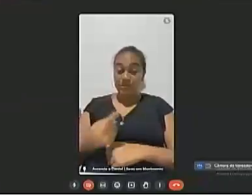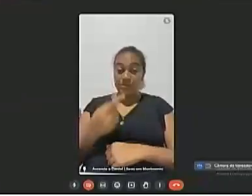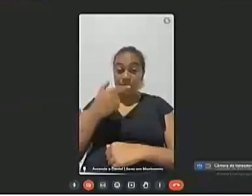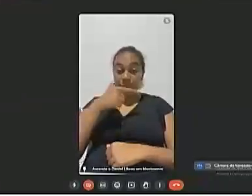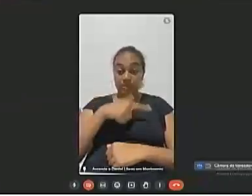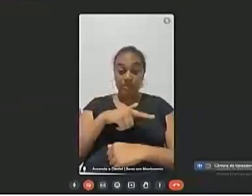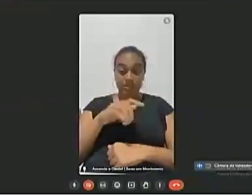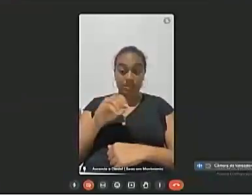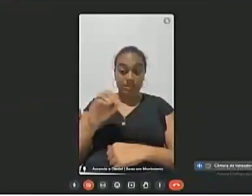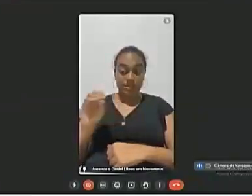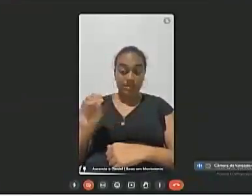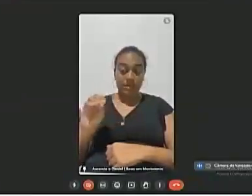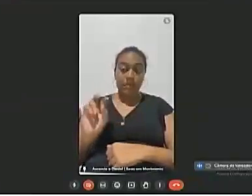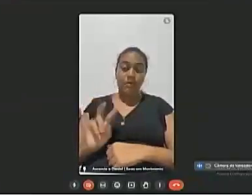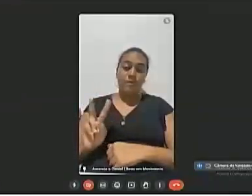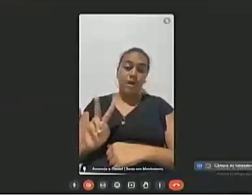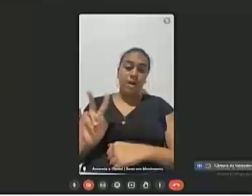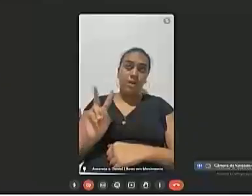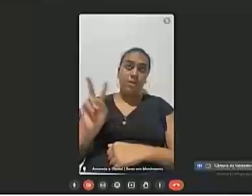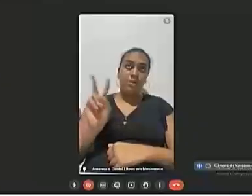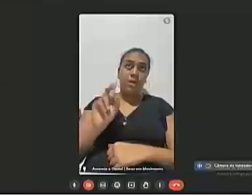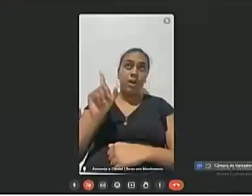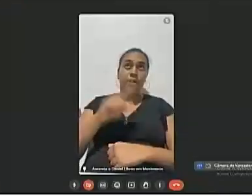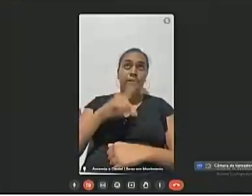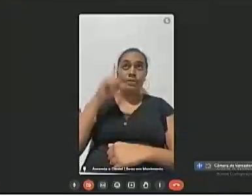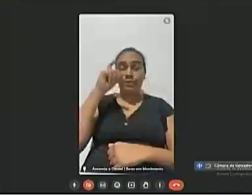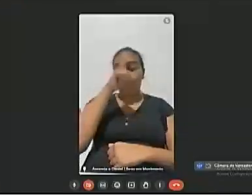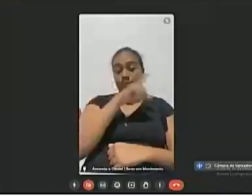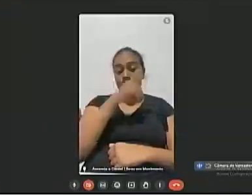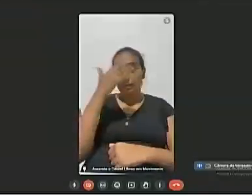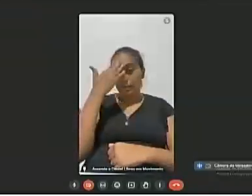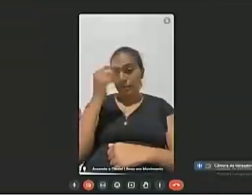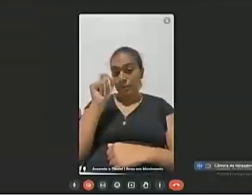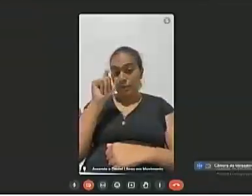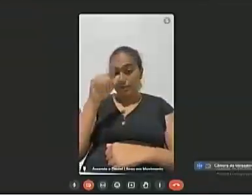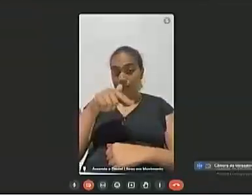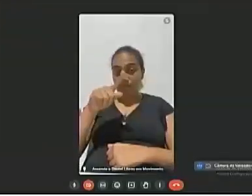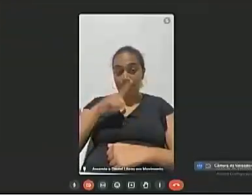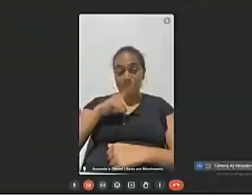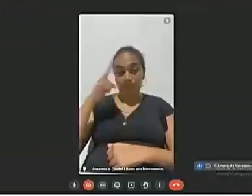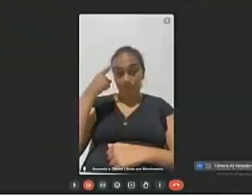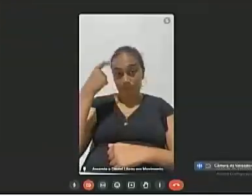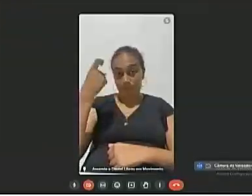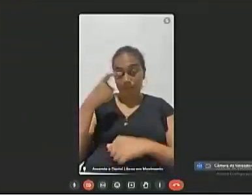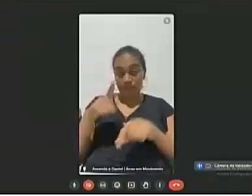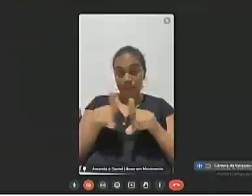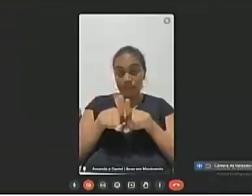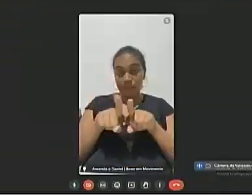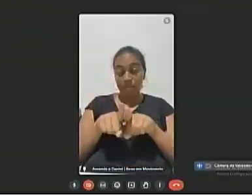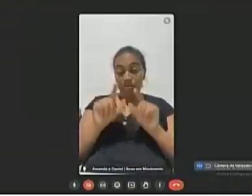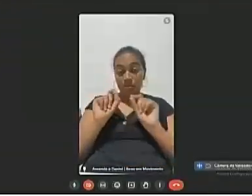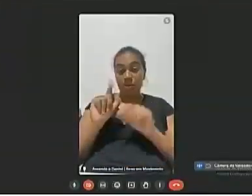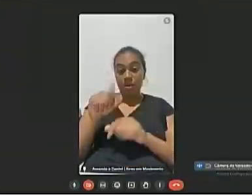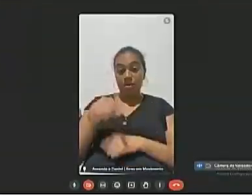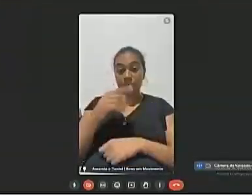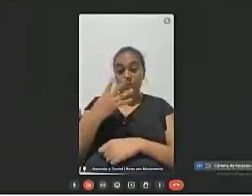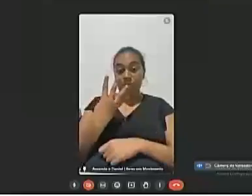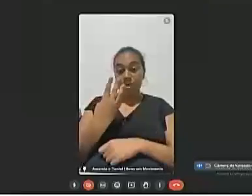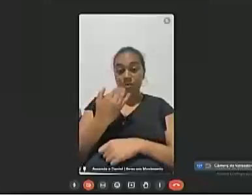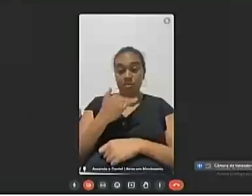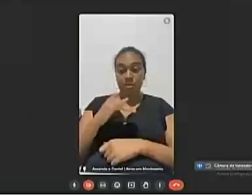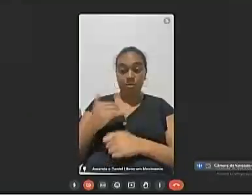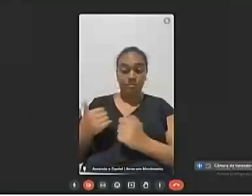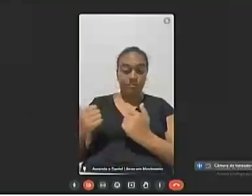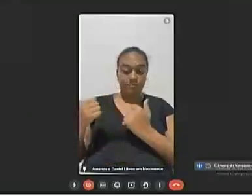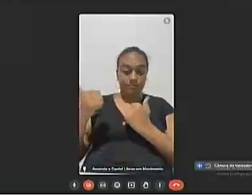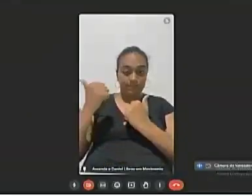cúbicos. Isso é um valor numérico que é difícil saber o que ele é, né? Então, para vocês terem uma ideia, o que é 4,5 quilômetros cúbicos de água